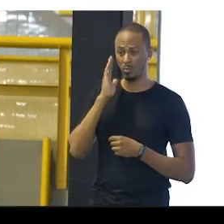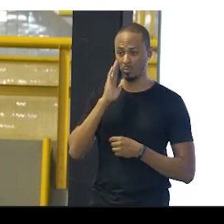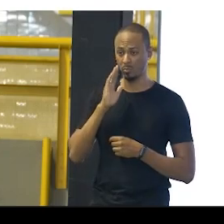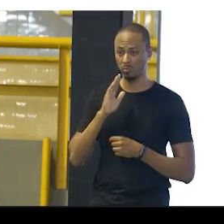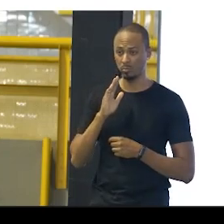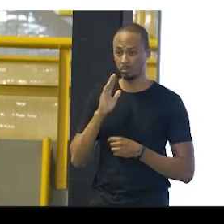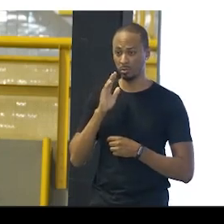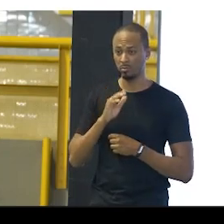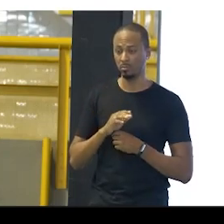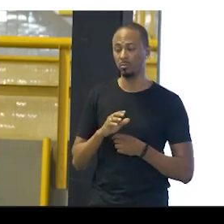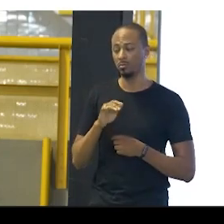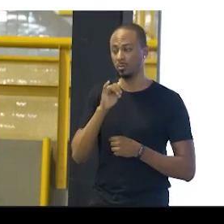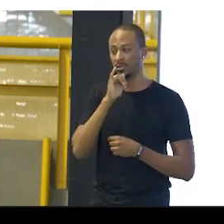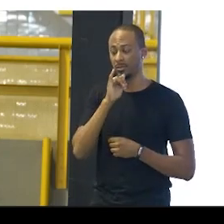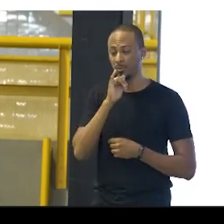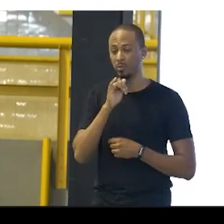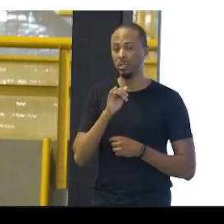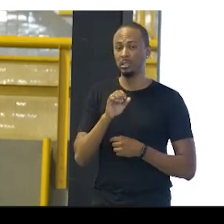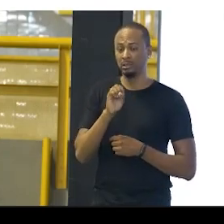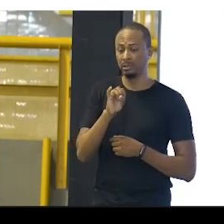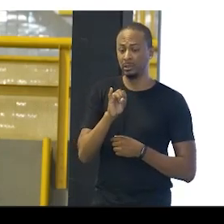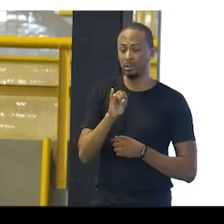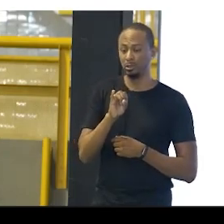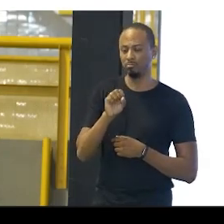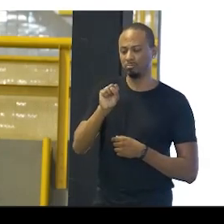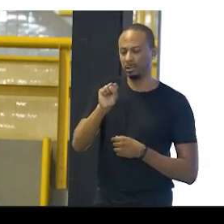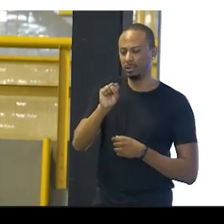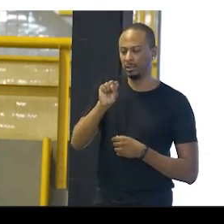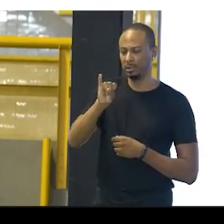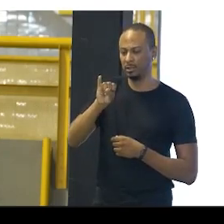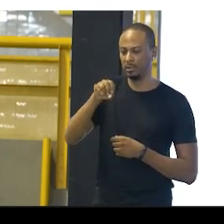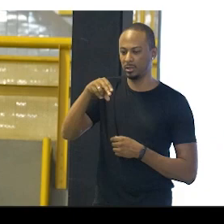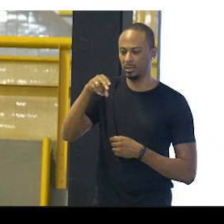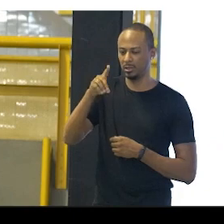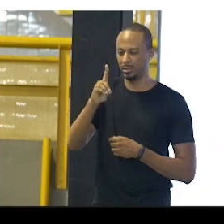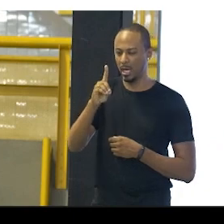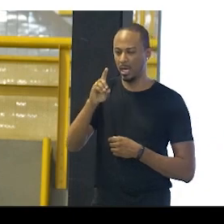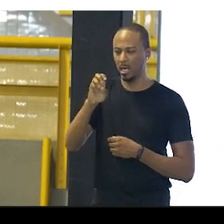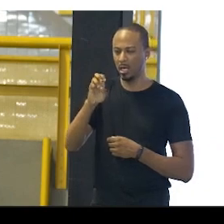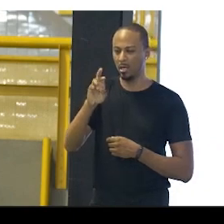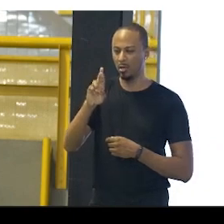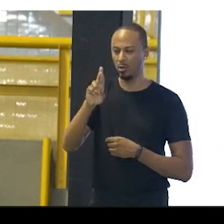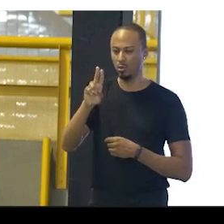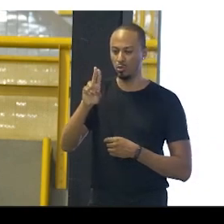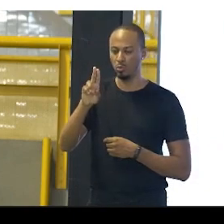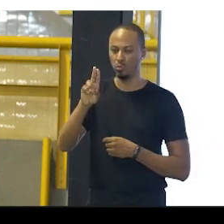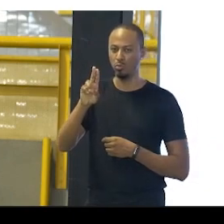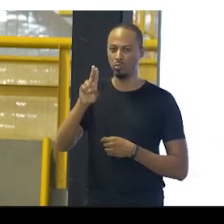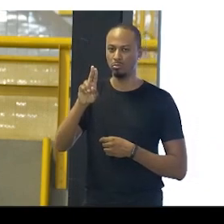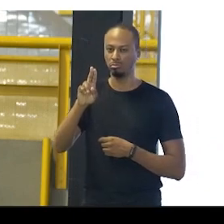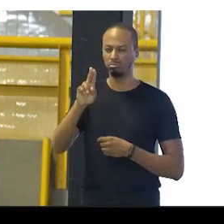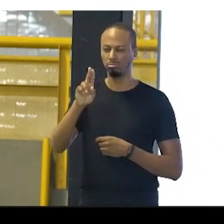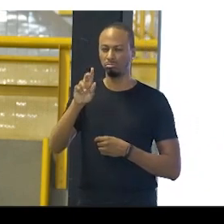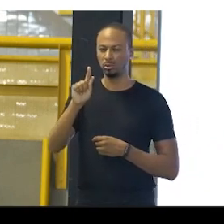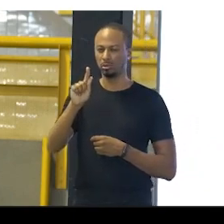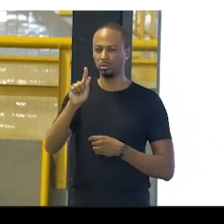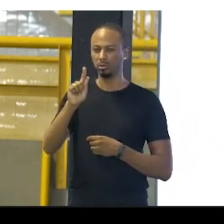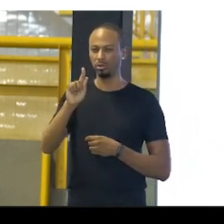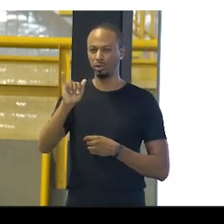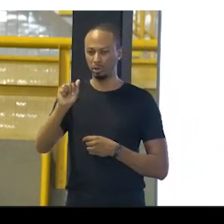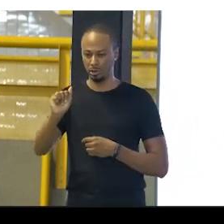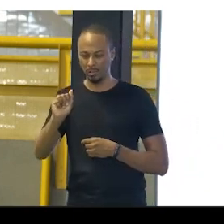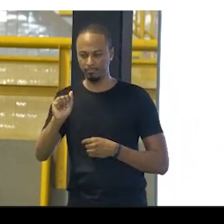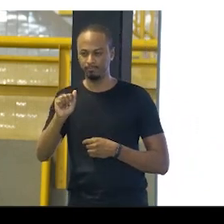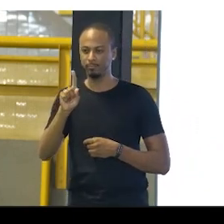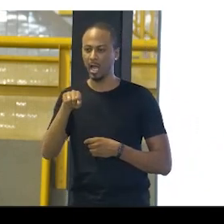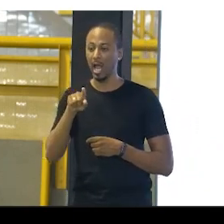A gente sabe que a siderurgia é uma indústria pesada que produz o aço, que é uma matéria-prima super